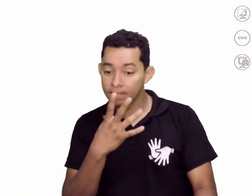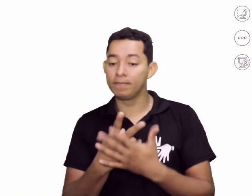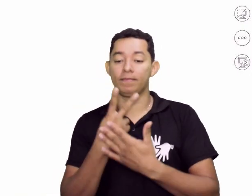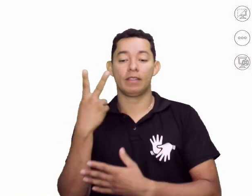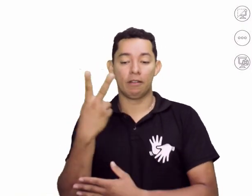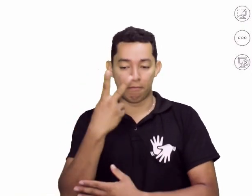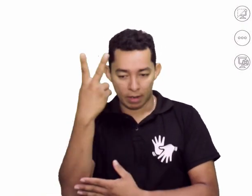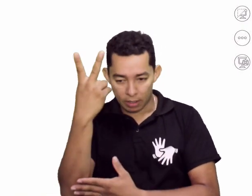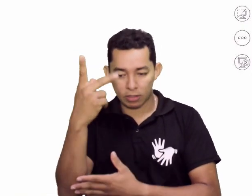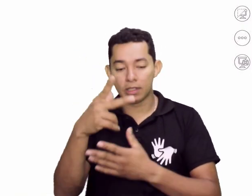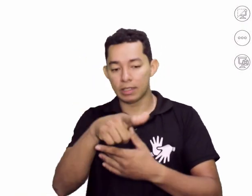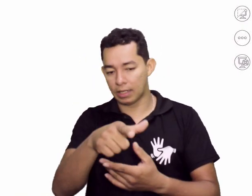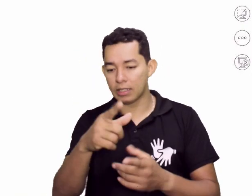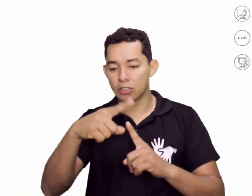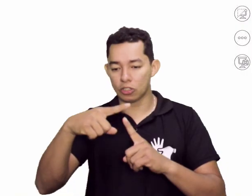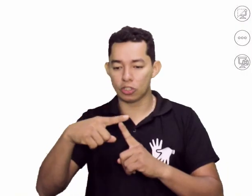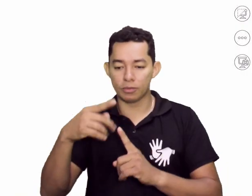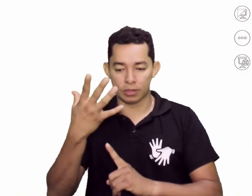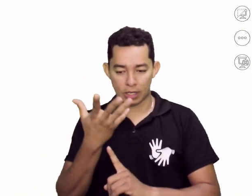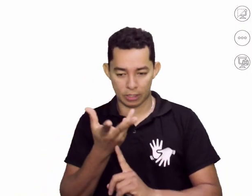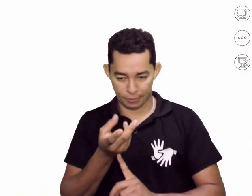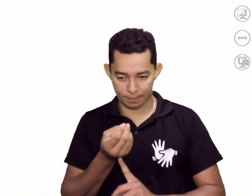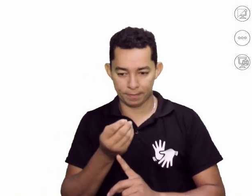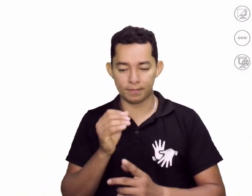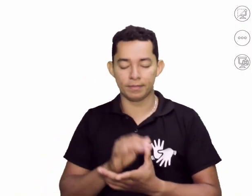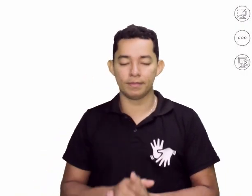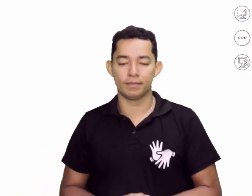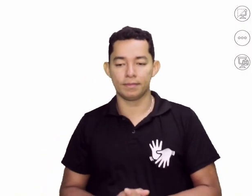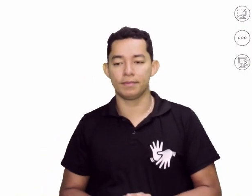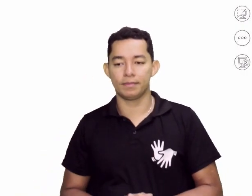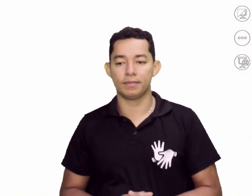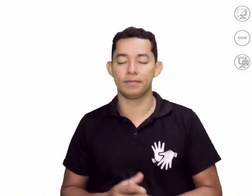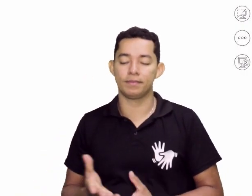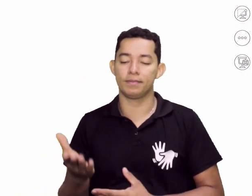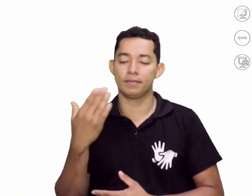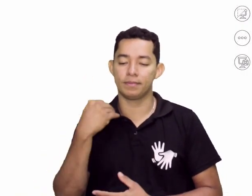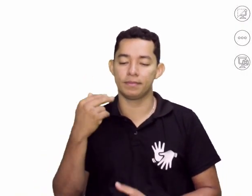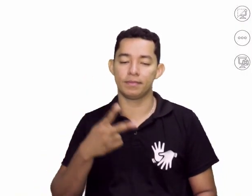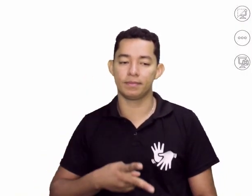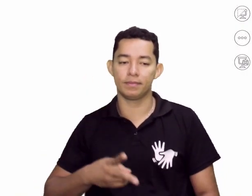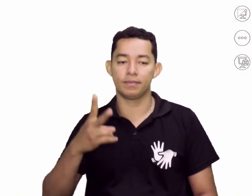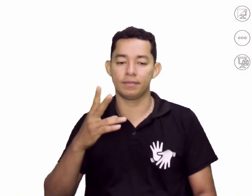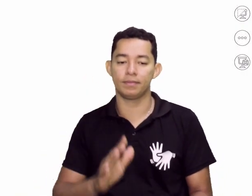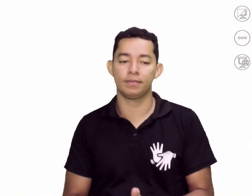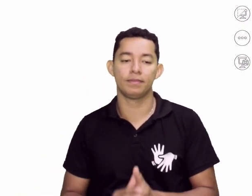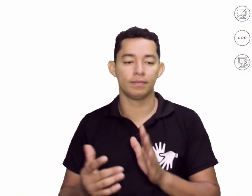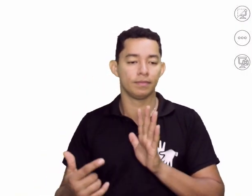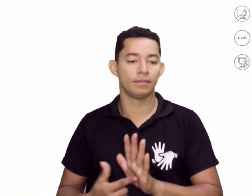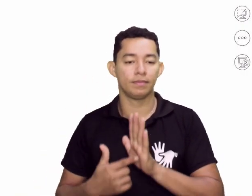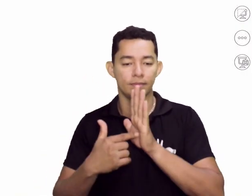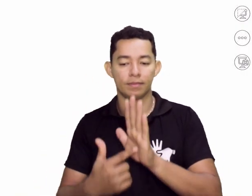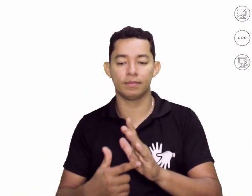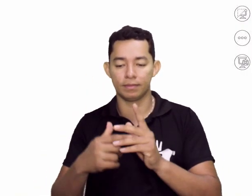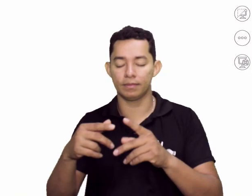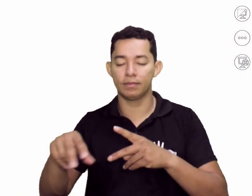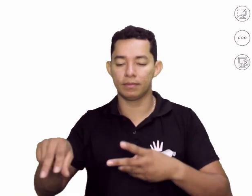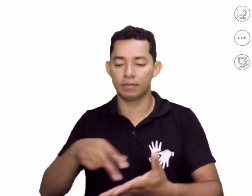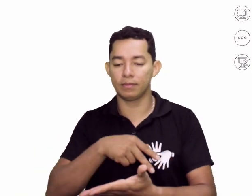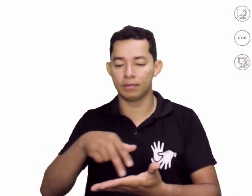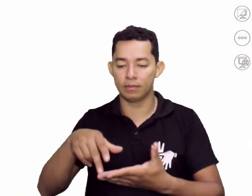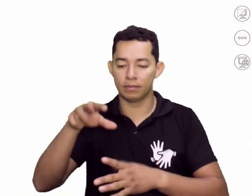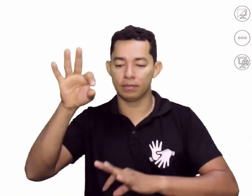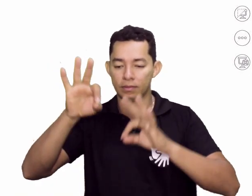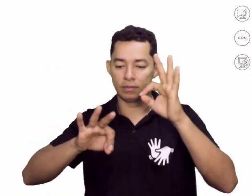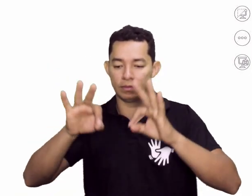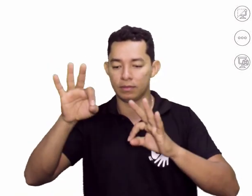valorizo, obviamente, porque é arte. E vamos lá. Apresenta a dança vertical como prática